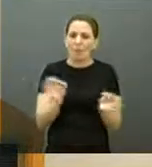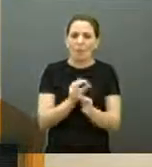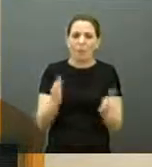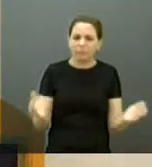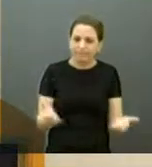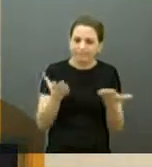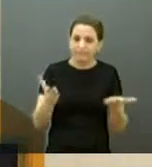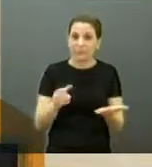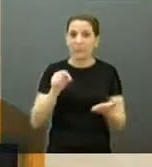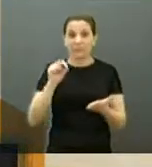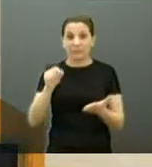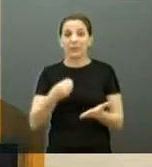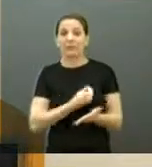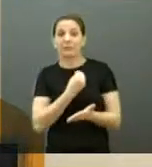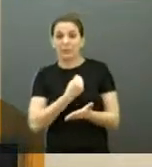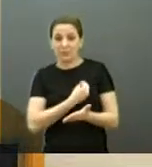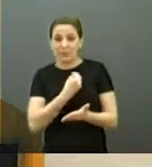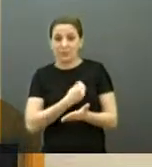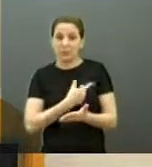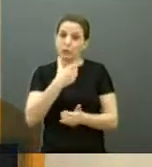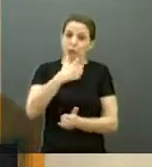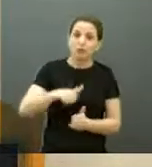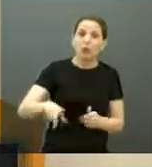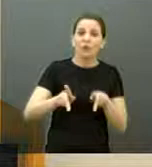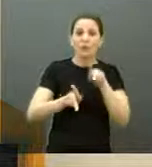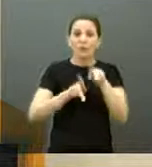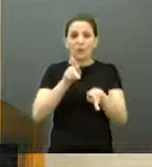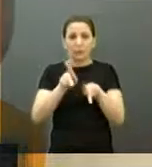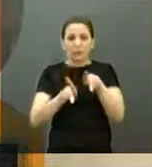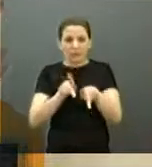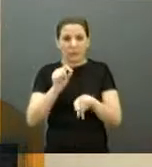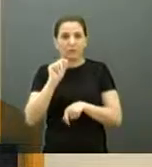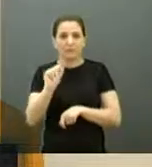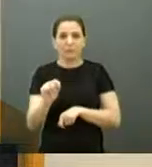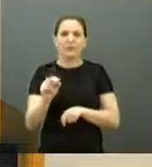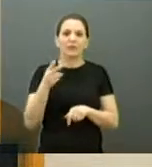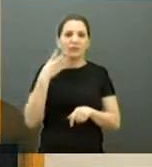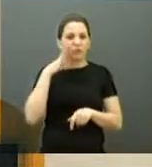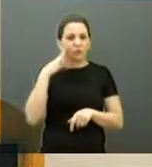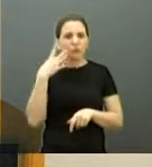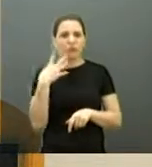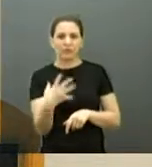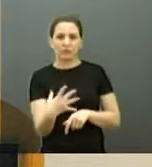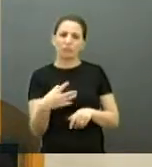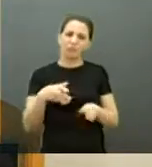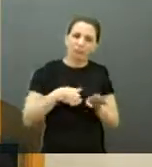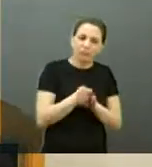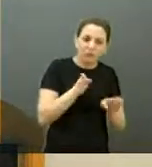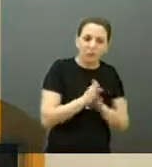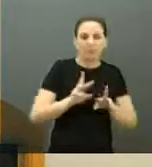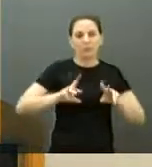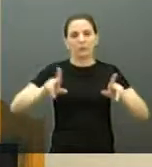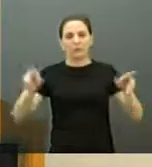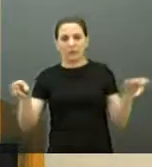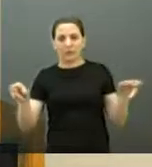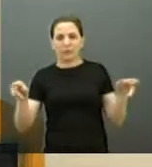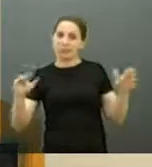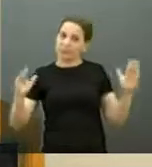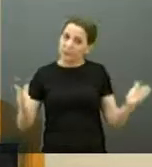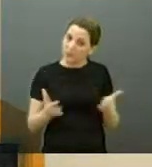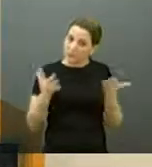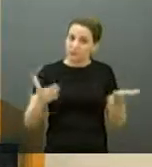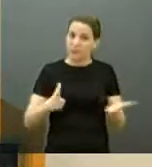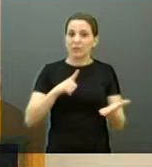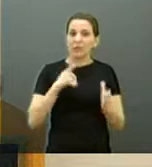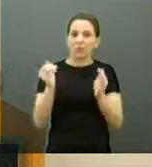a própria participação, novamente, do povo, que possa resultar num caminho diferente. Então, existe a iniciativa de